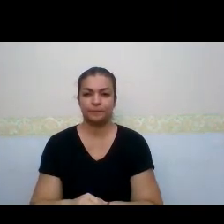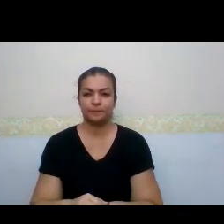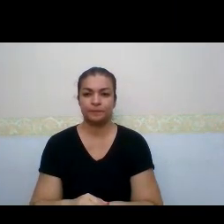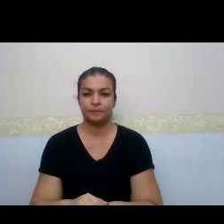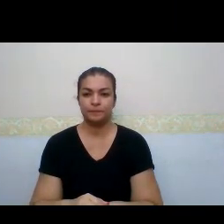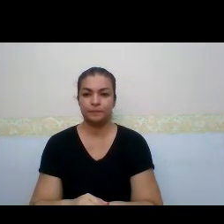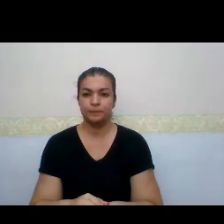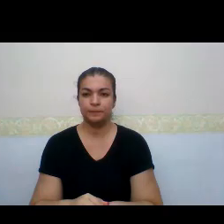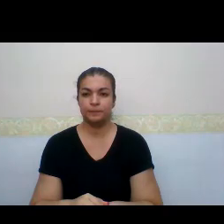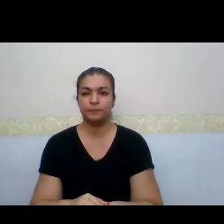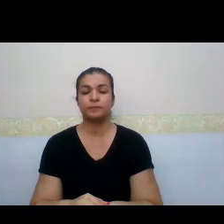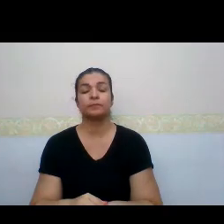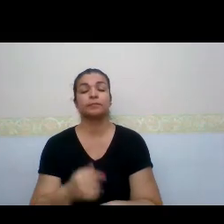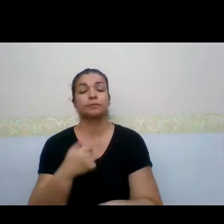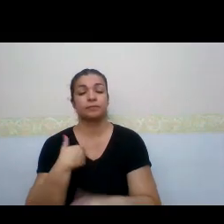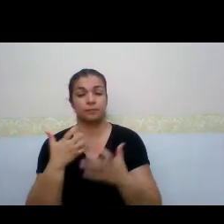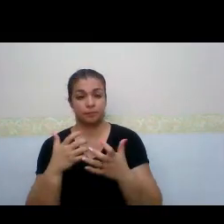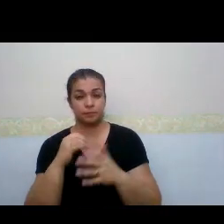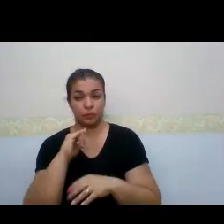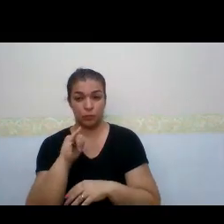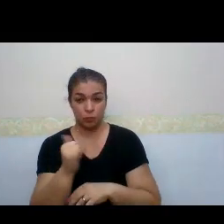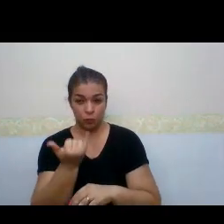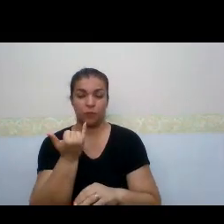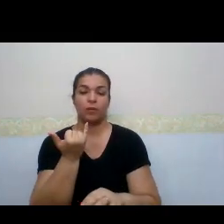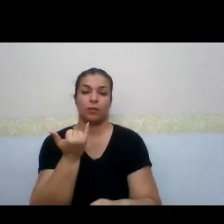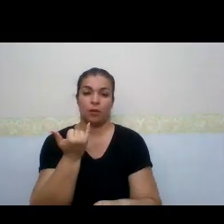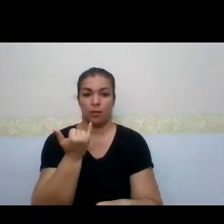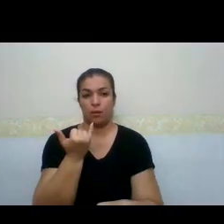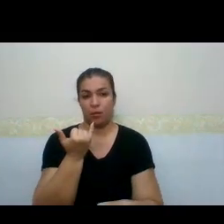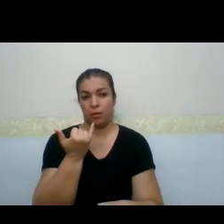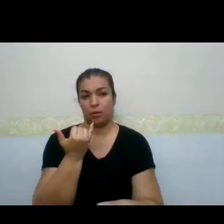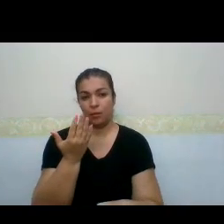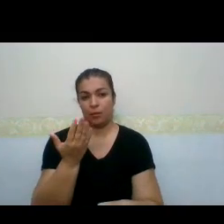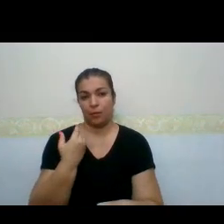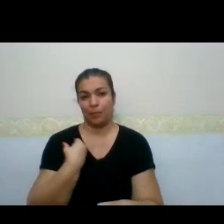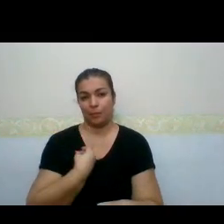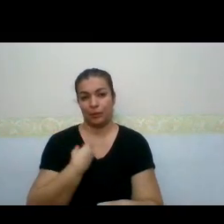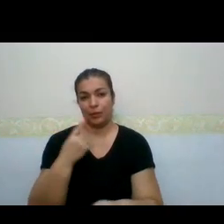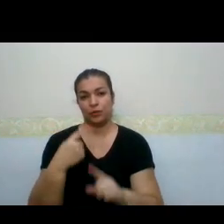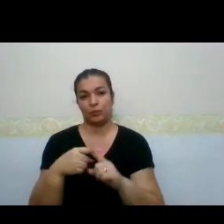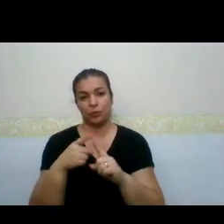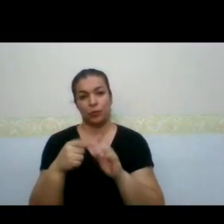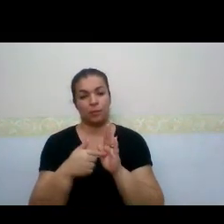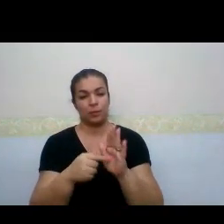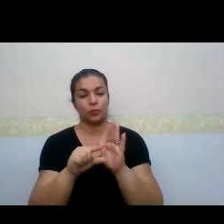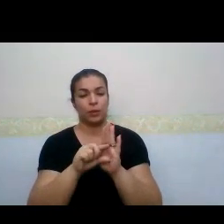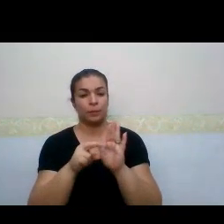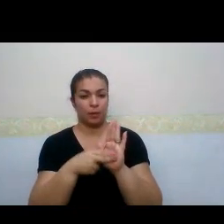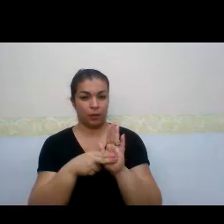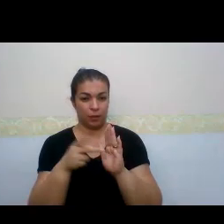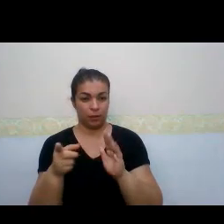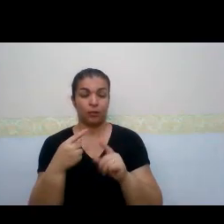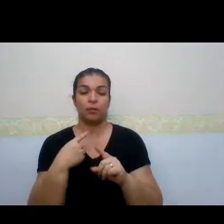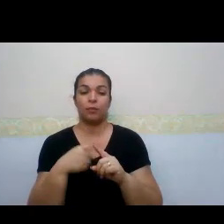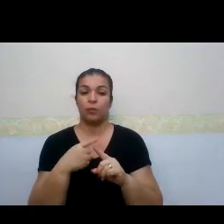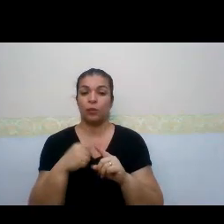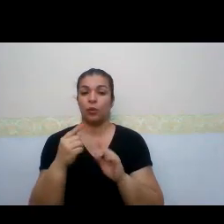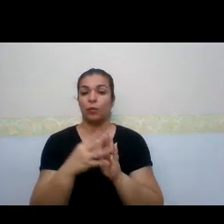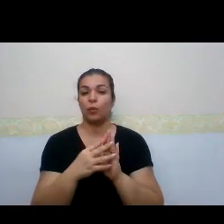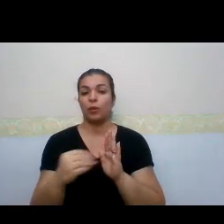Só queria aproveitar a oportunidade que ela apresentou a ementa, porque no modelo não